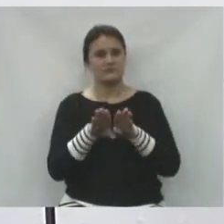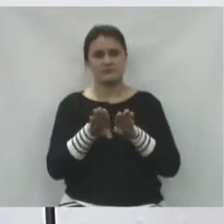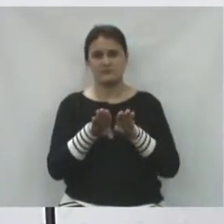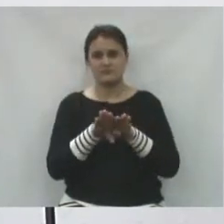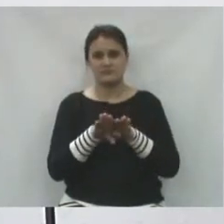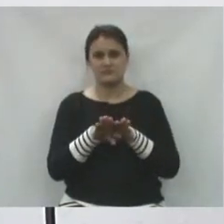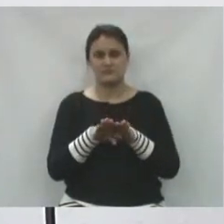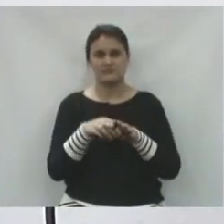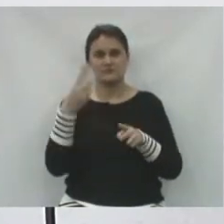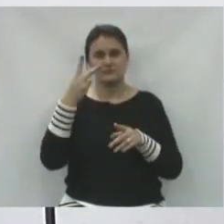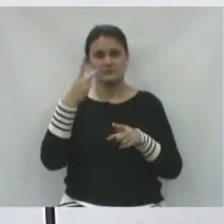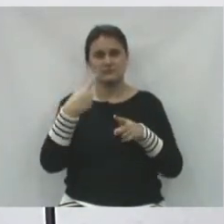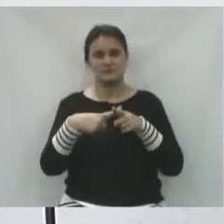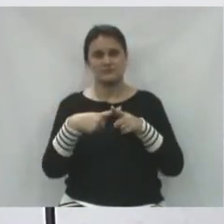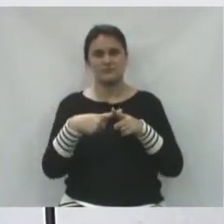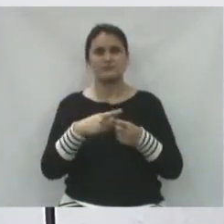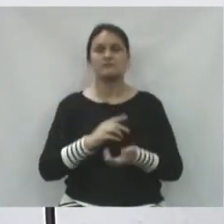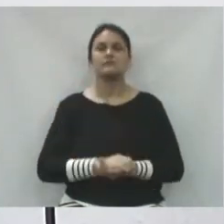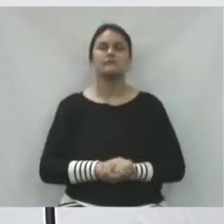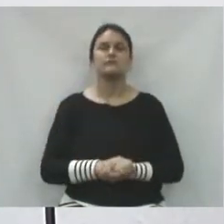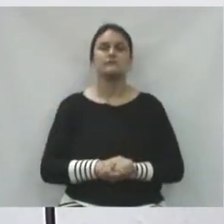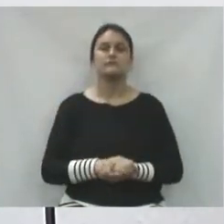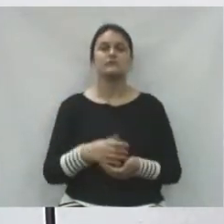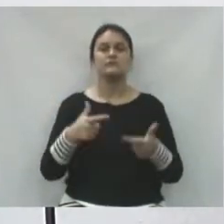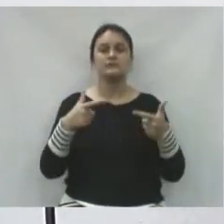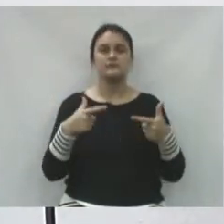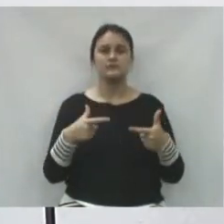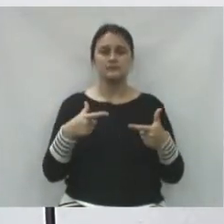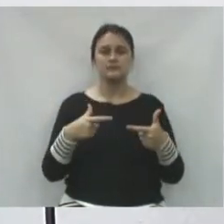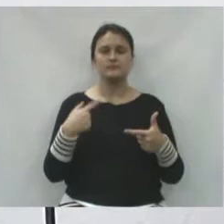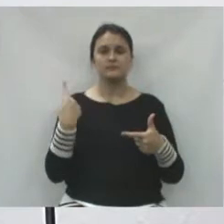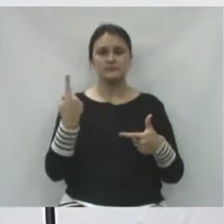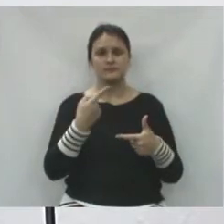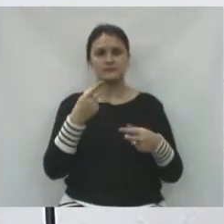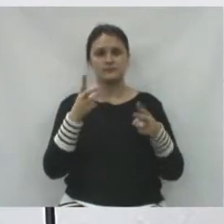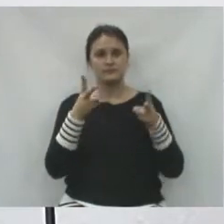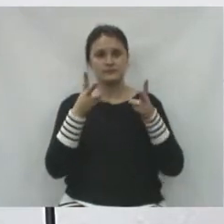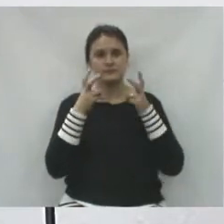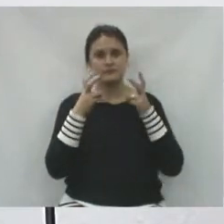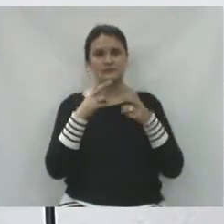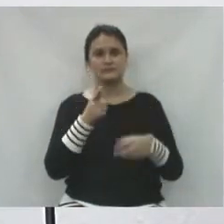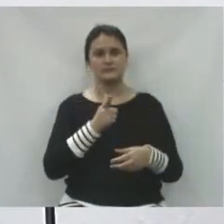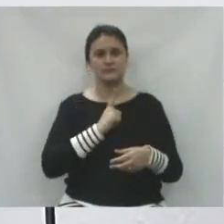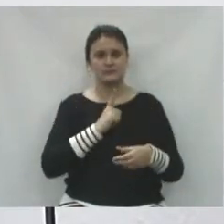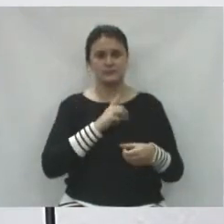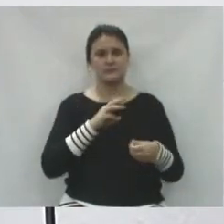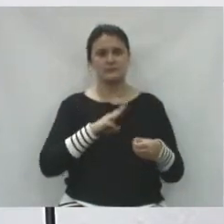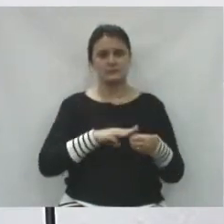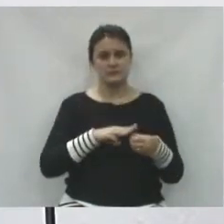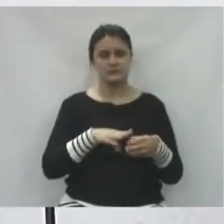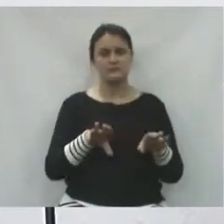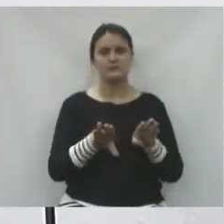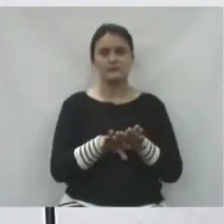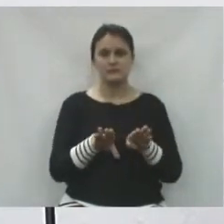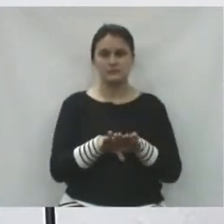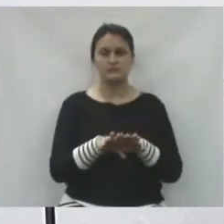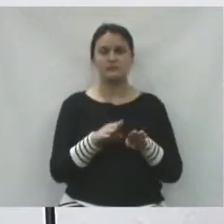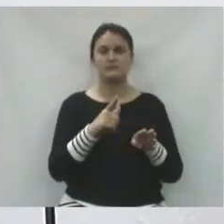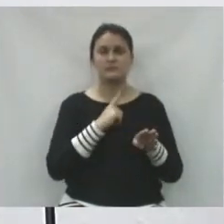também nesta proporção, aonde nós vemos que existem municípios que